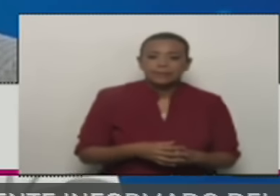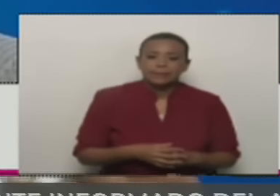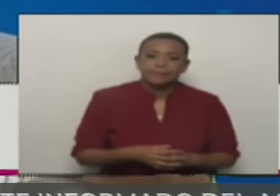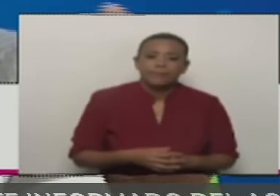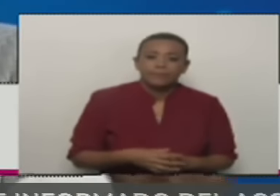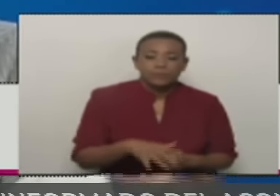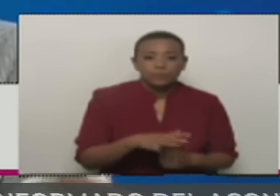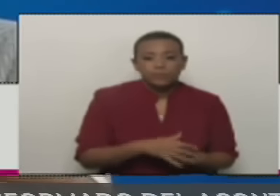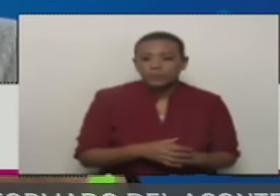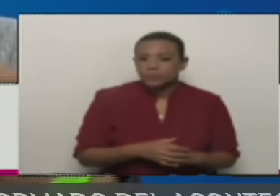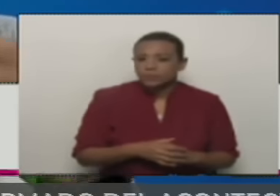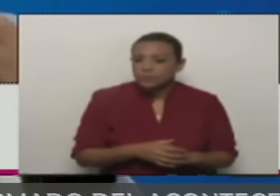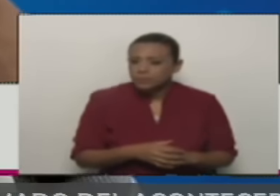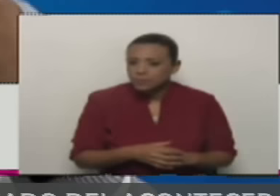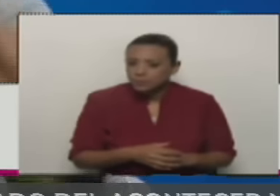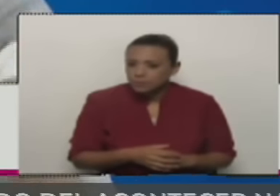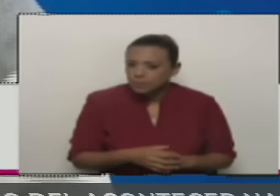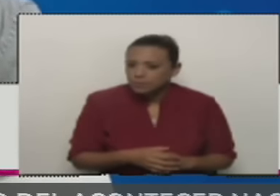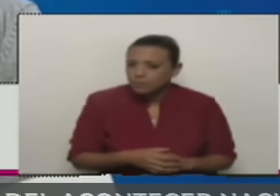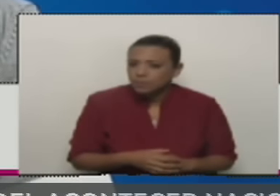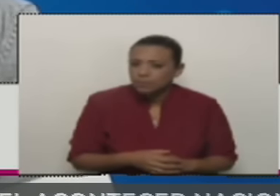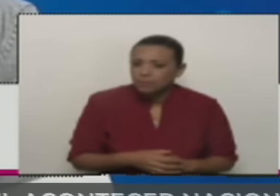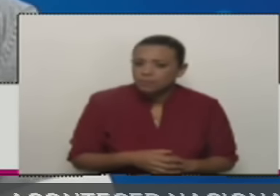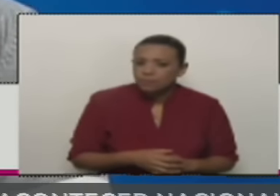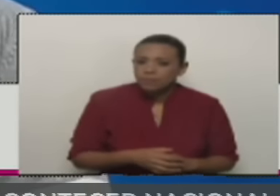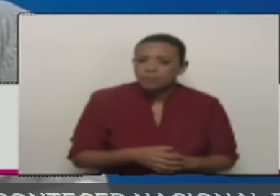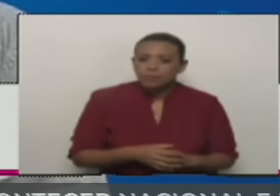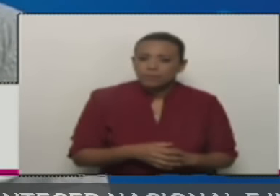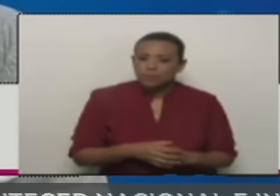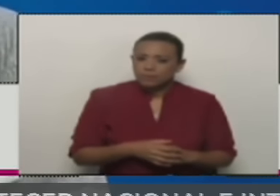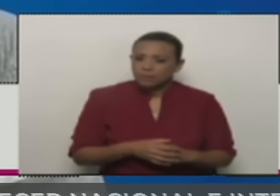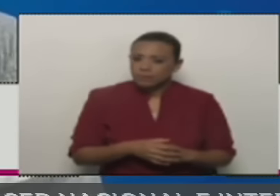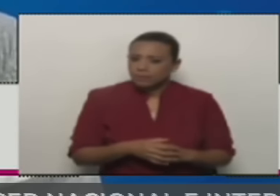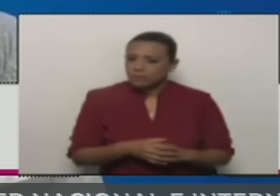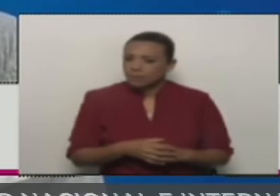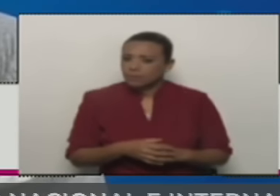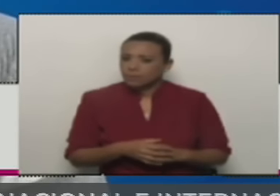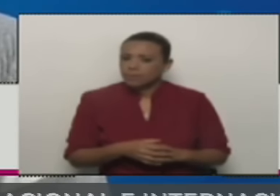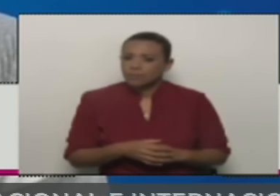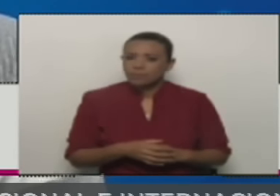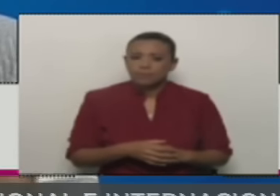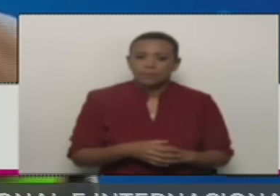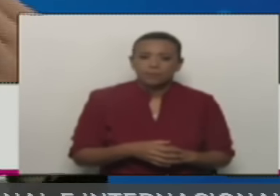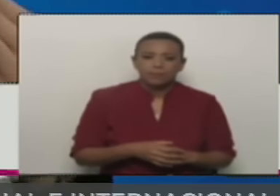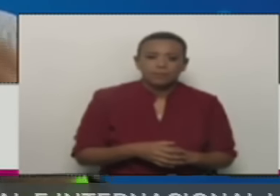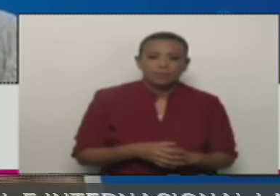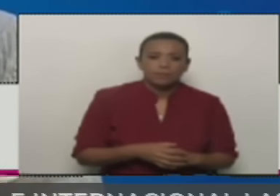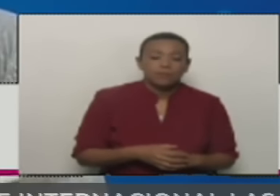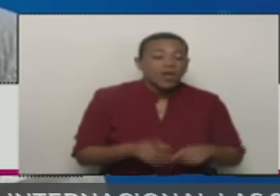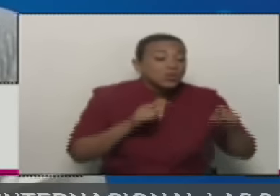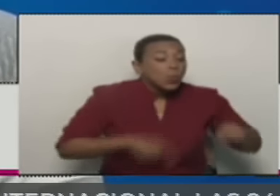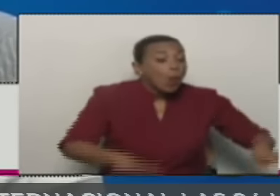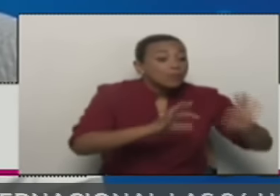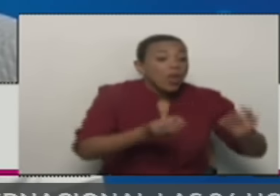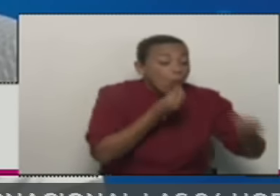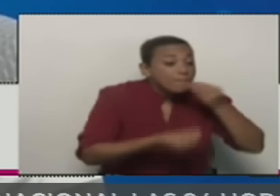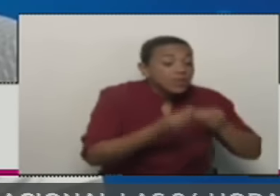sim, de pessoas que não avançam no tempo. A gente tem mostrado que é possível, sim, produzir alimentos